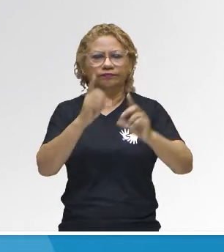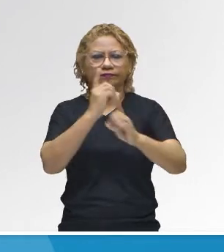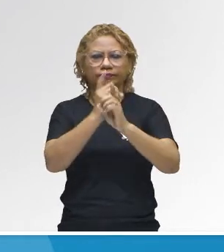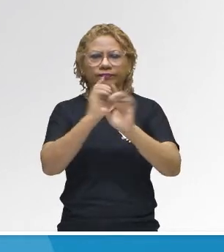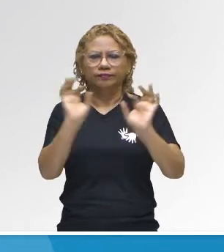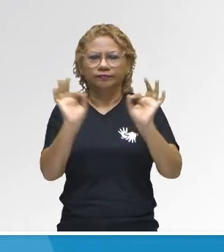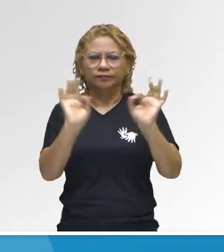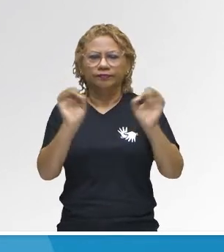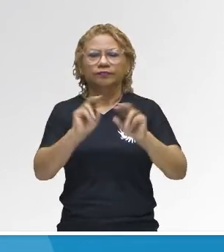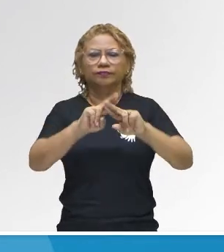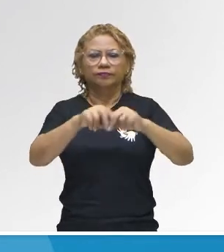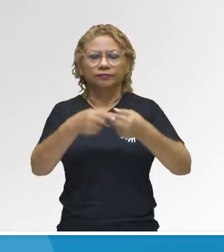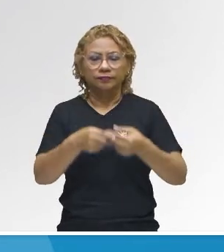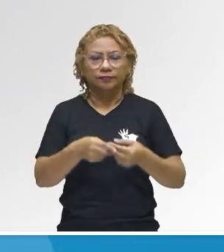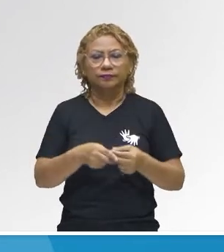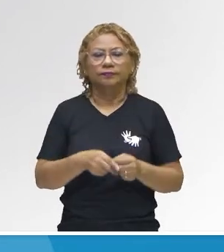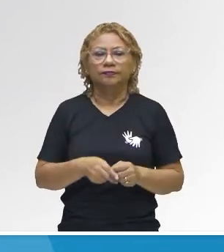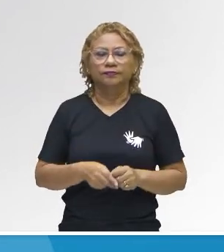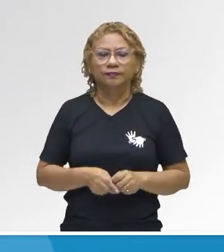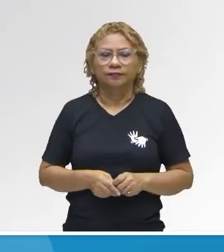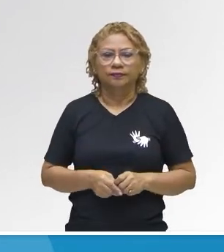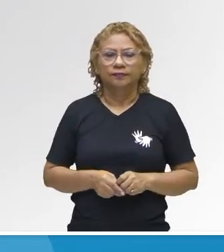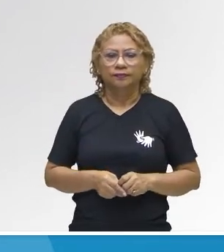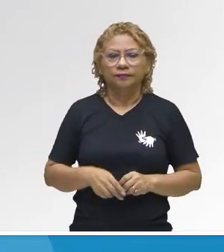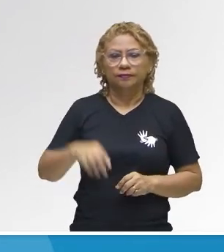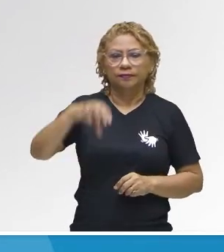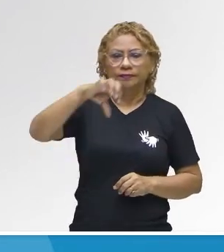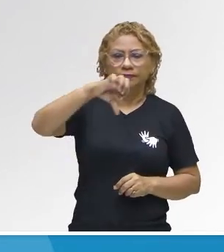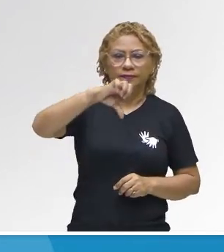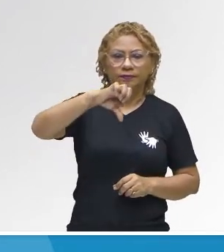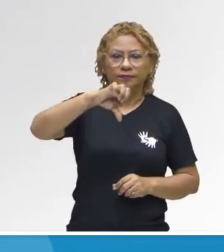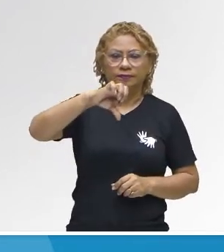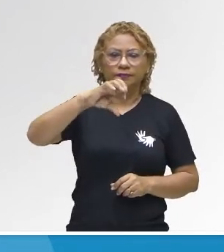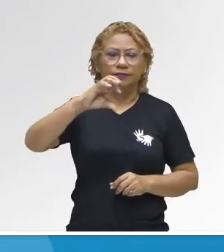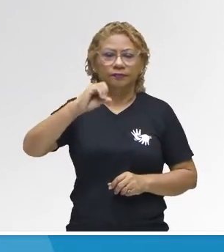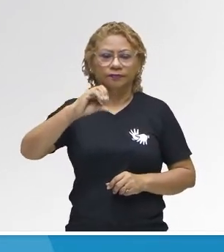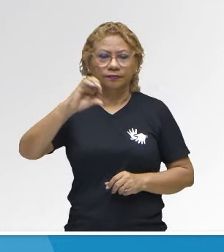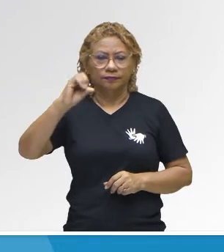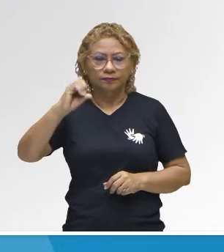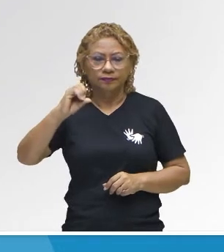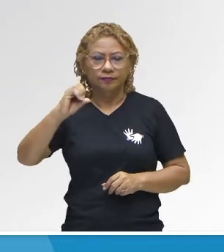o valor da tangente de 90 graus ele é indefinido.